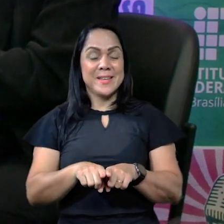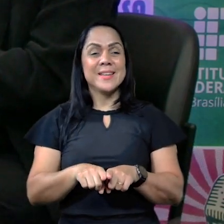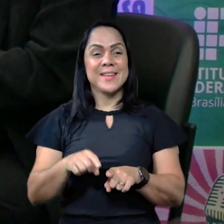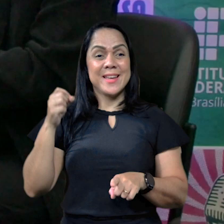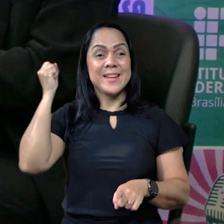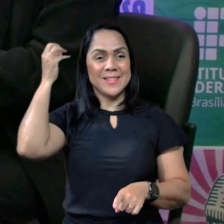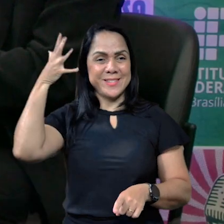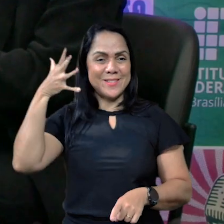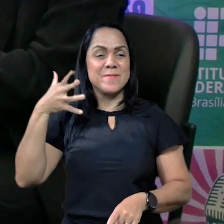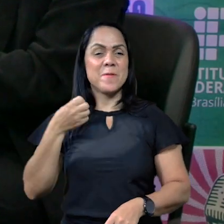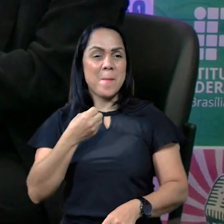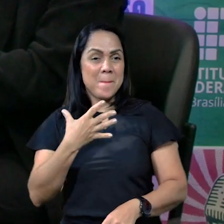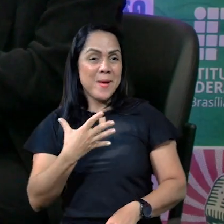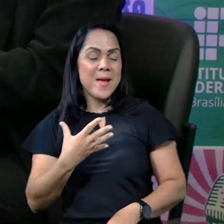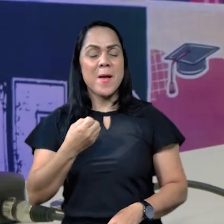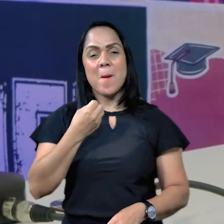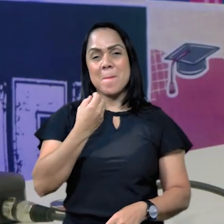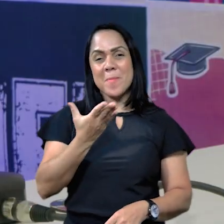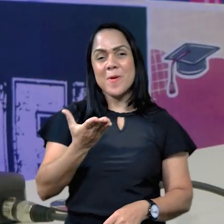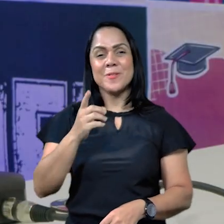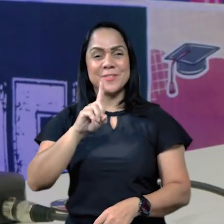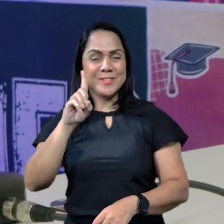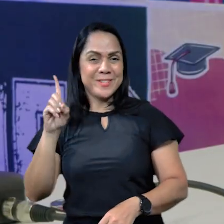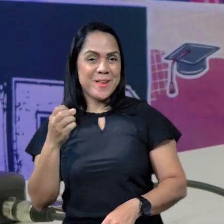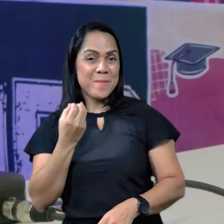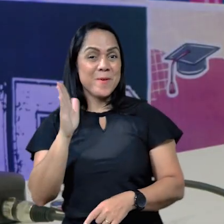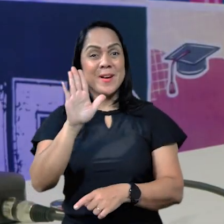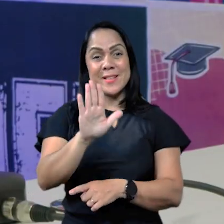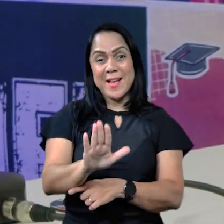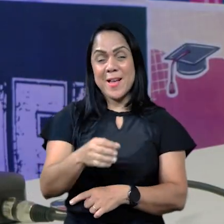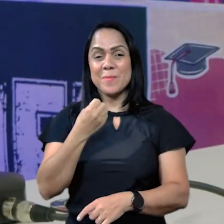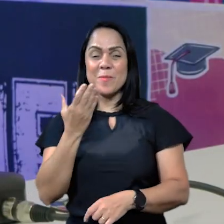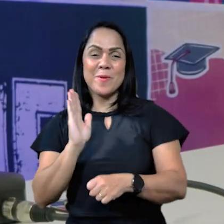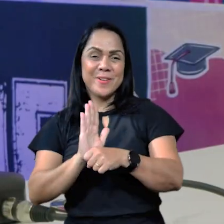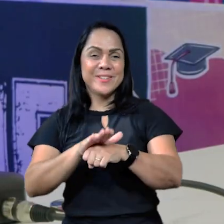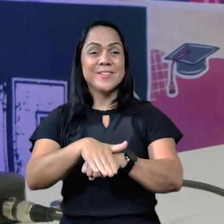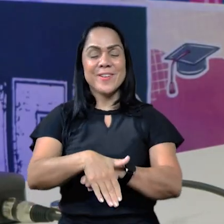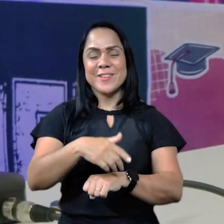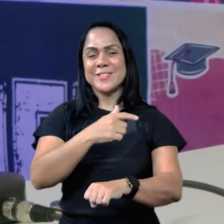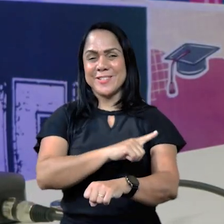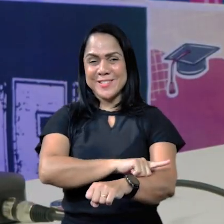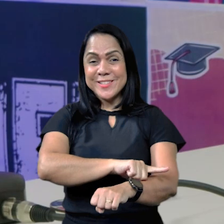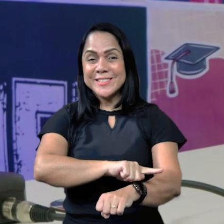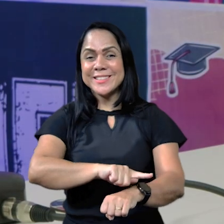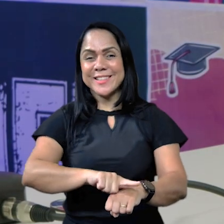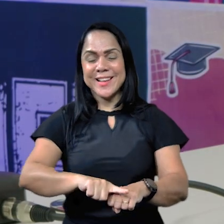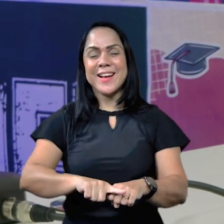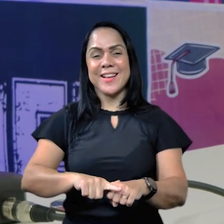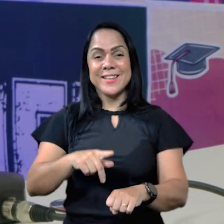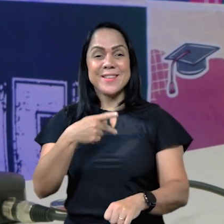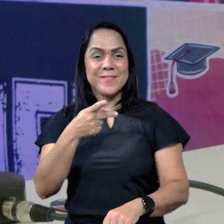muito bem. Olá, gente. Bom dia, boa tarde, boa noite, né? Já que a gente não pode falar, mas eu sou bem educada, eu adoro falar essas coisas.